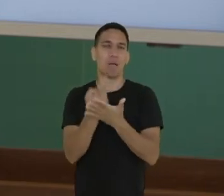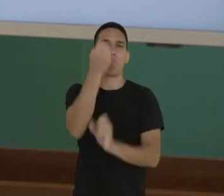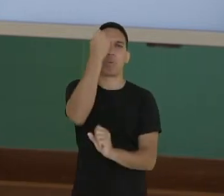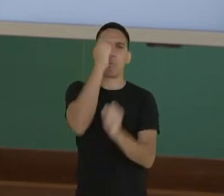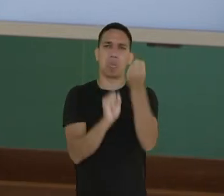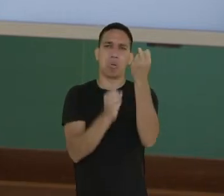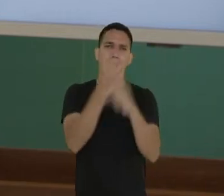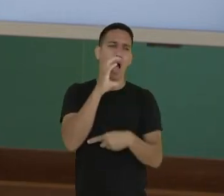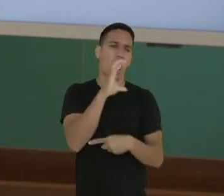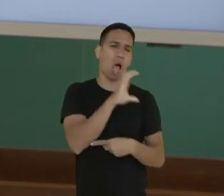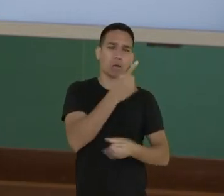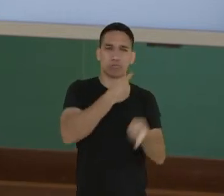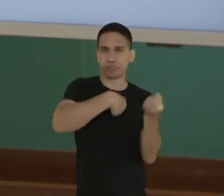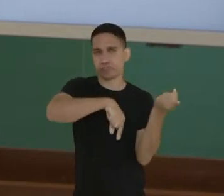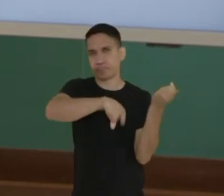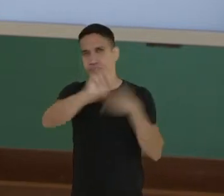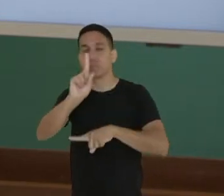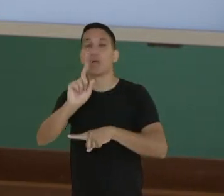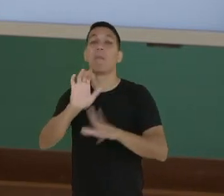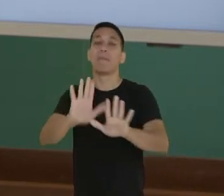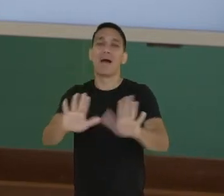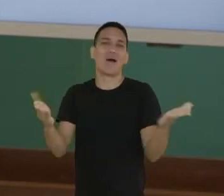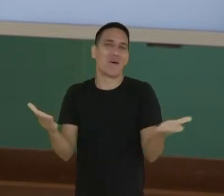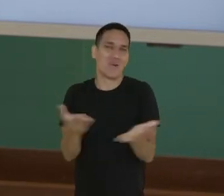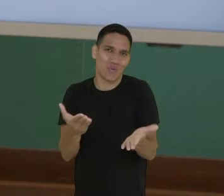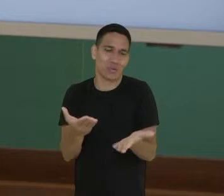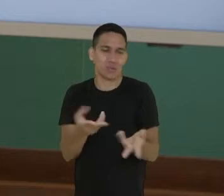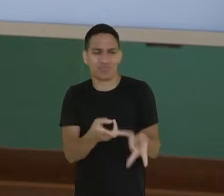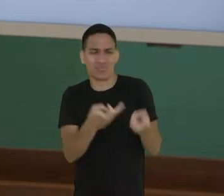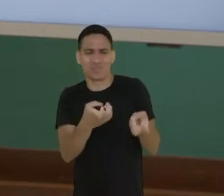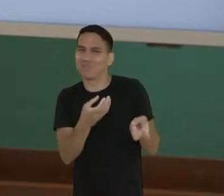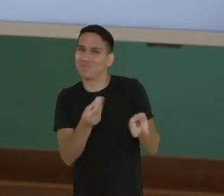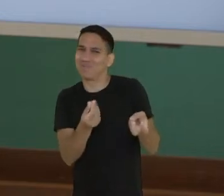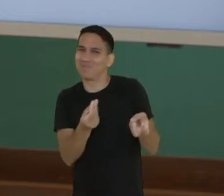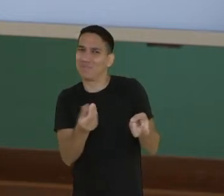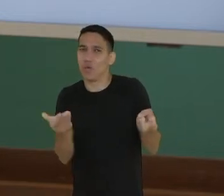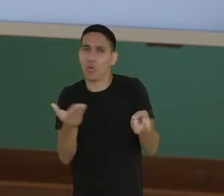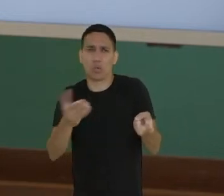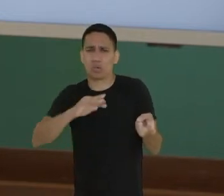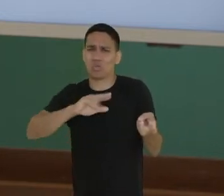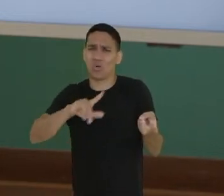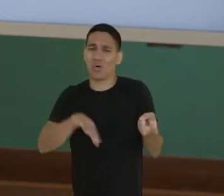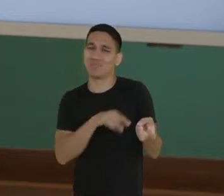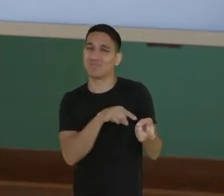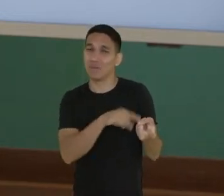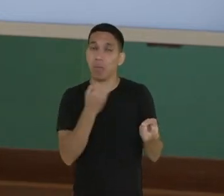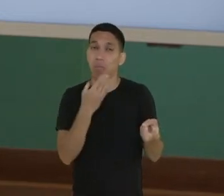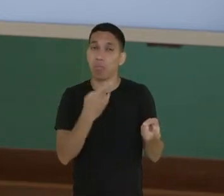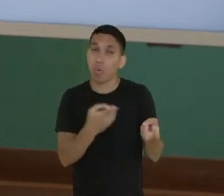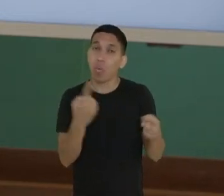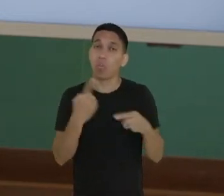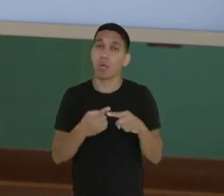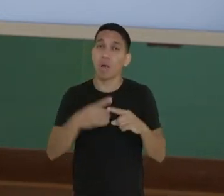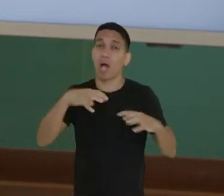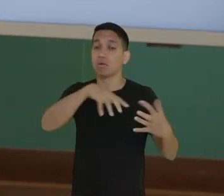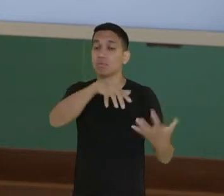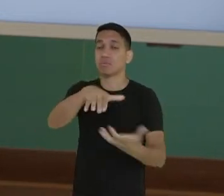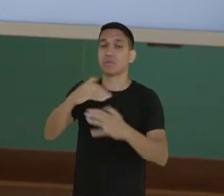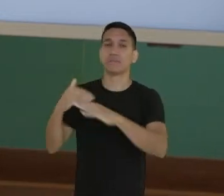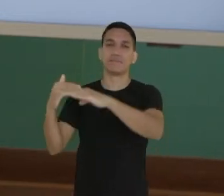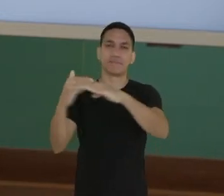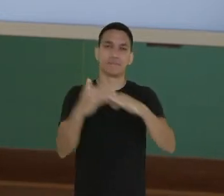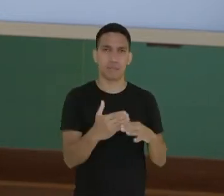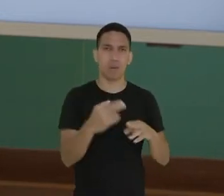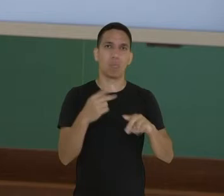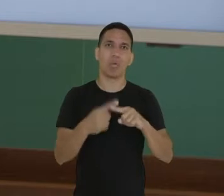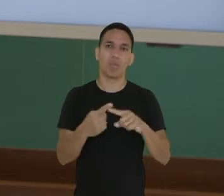mas hoje, né, a gente percebe que isso não é tão aceitável a nível mundial, devido aos problemas climáticos que nós,